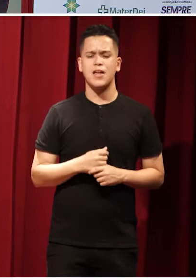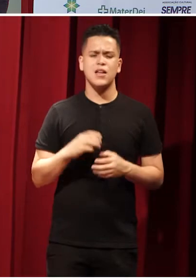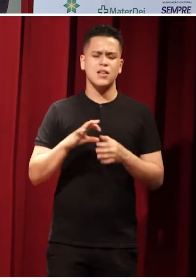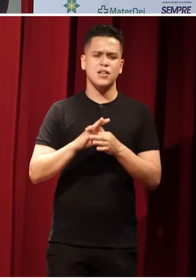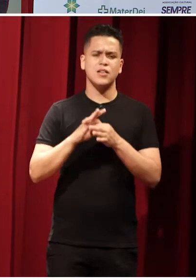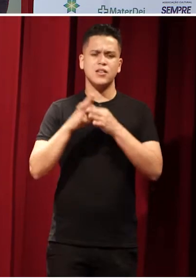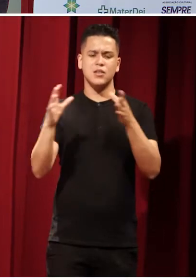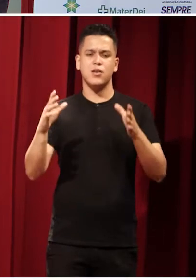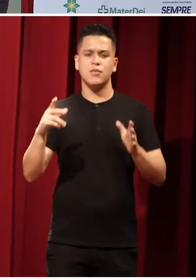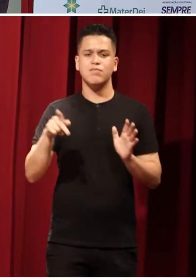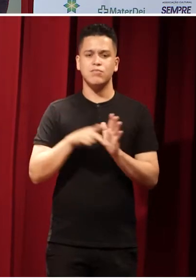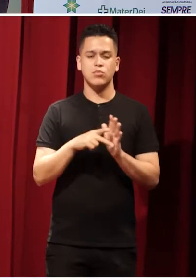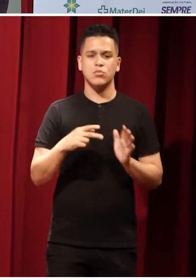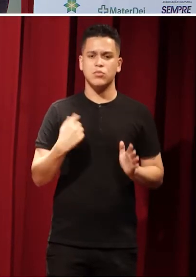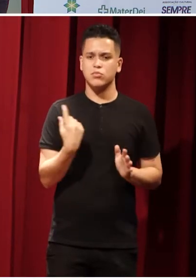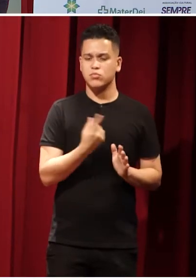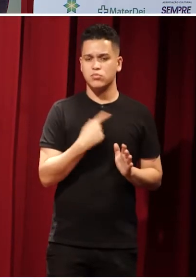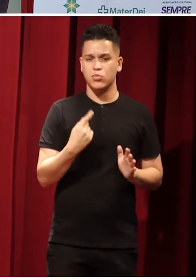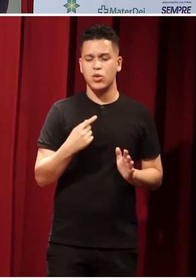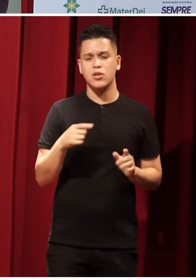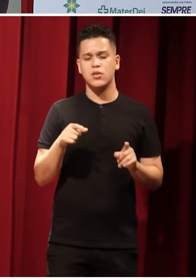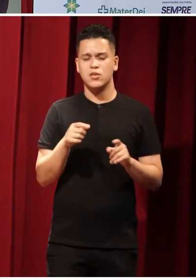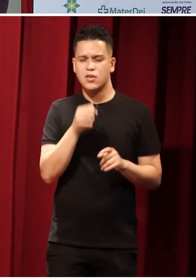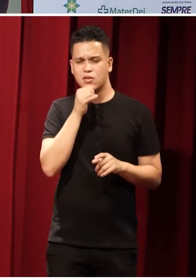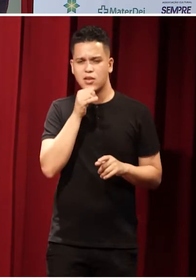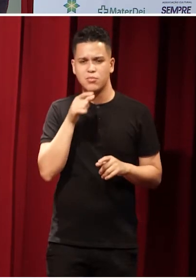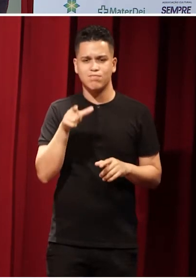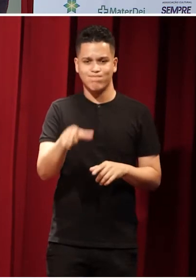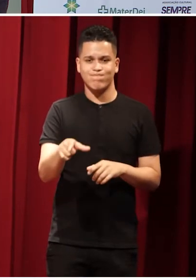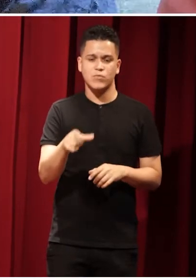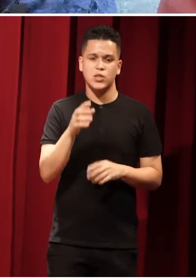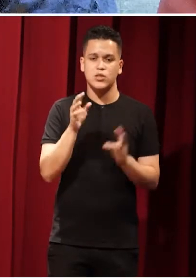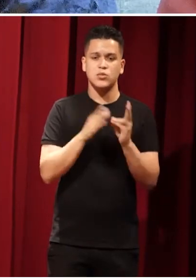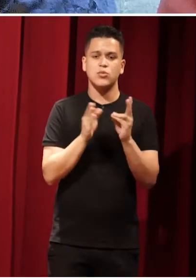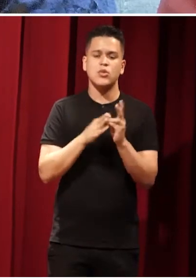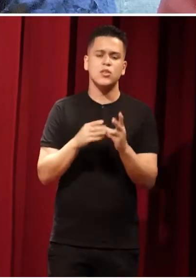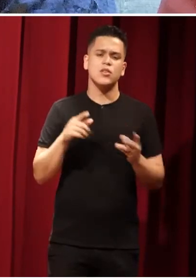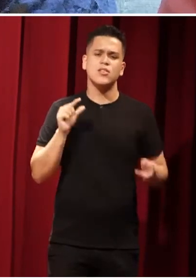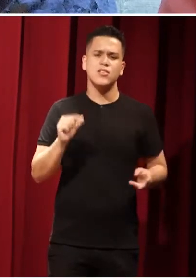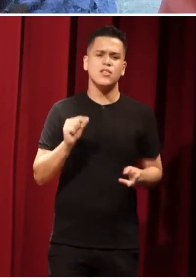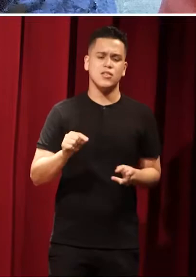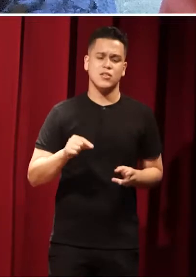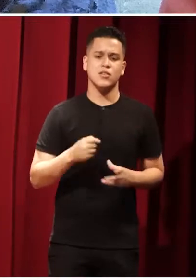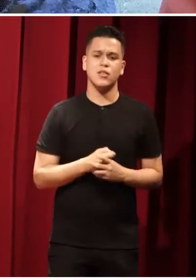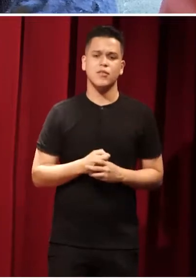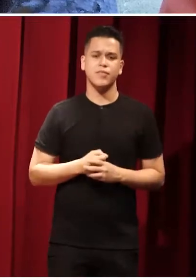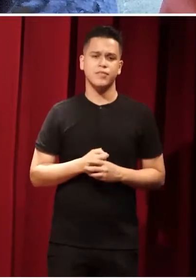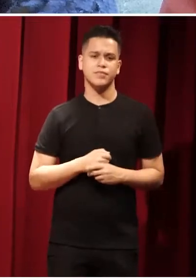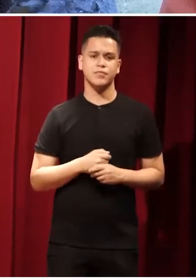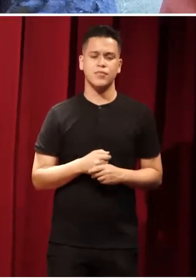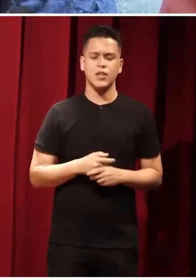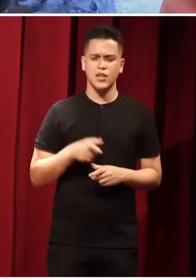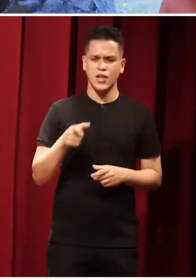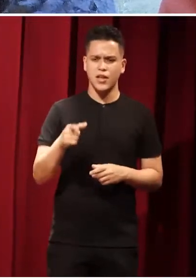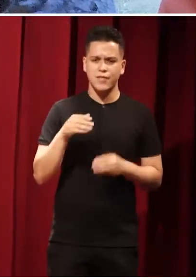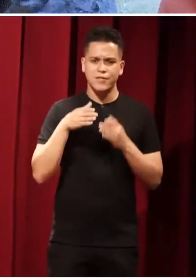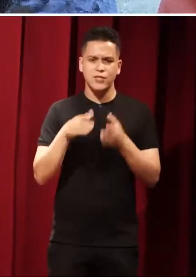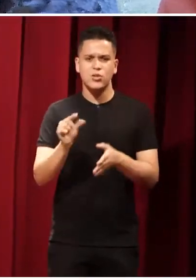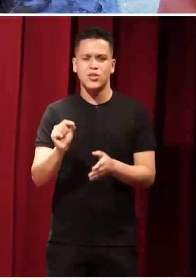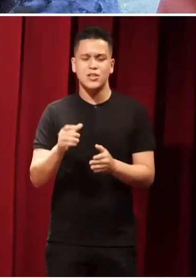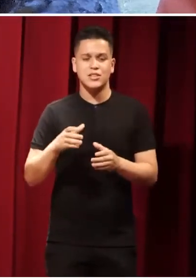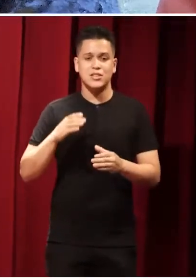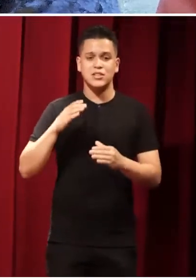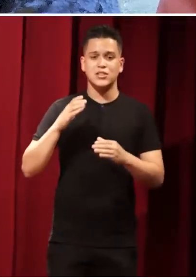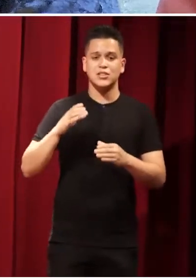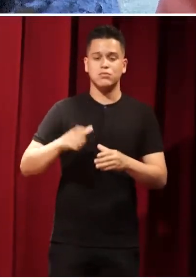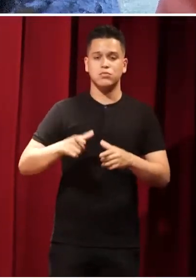seres humanos. A liberdade substantiva das comunidades indígenas o senhor observa